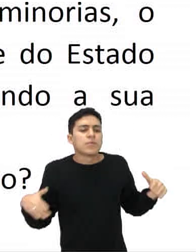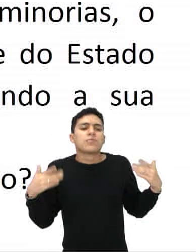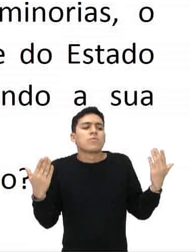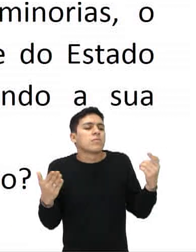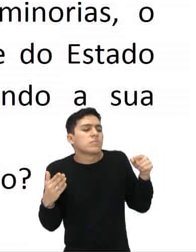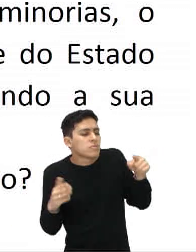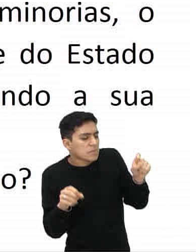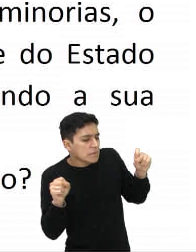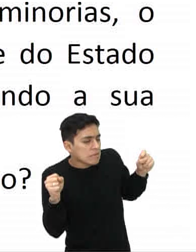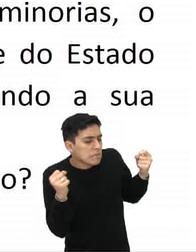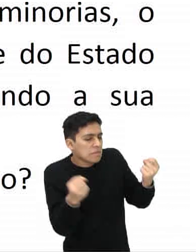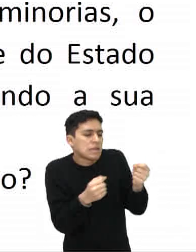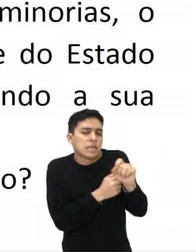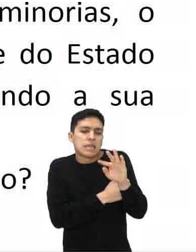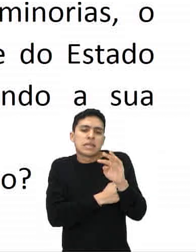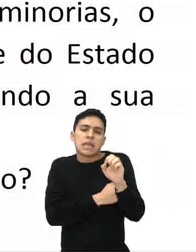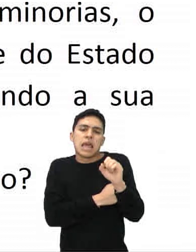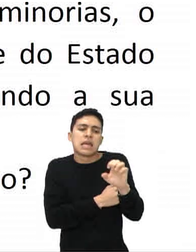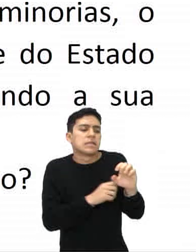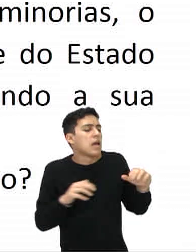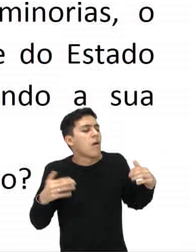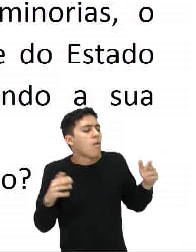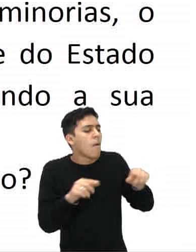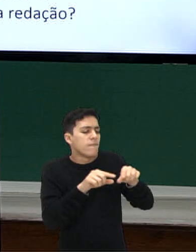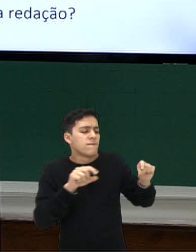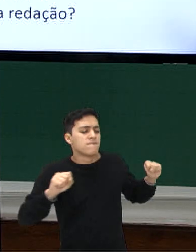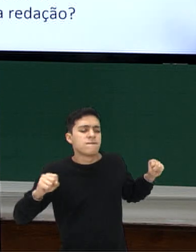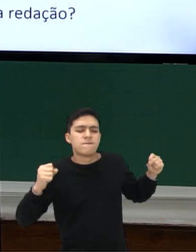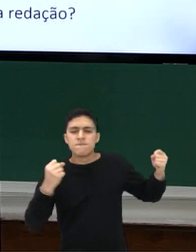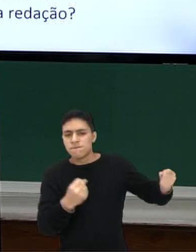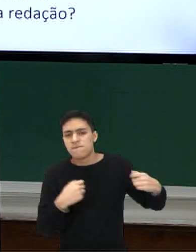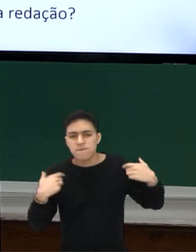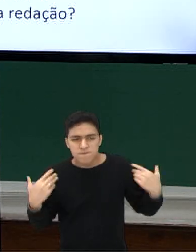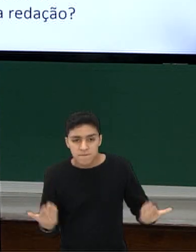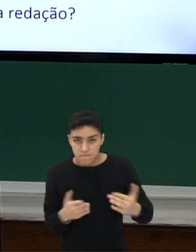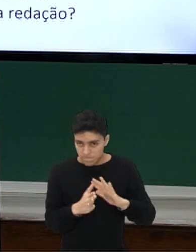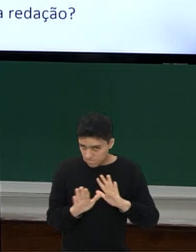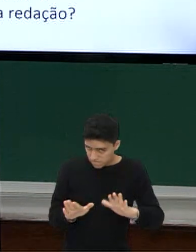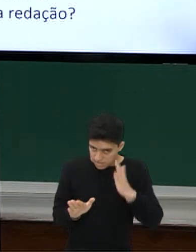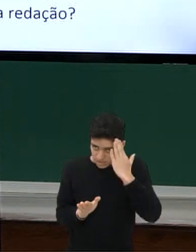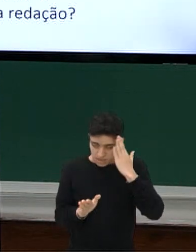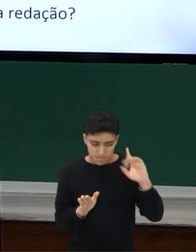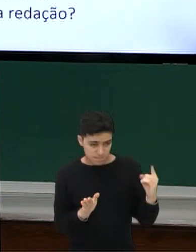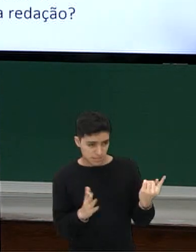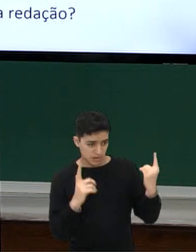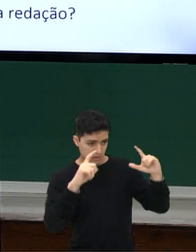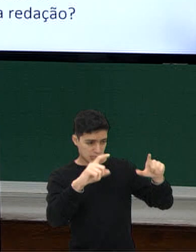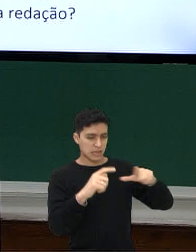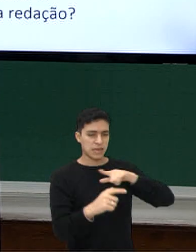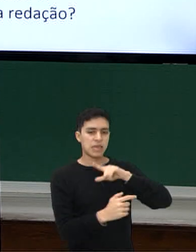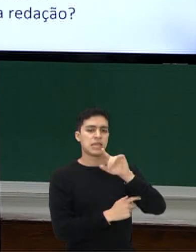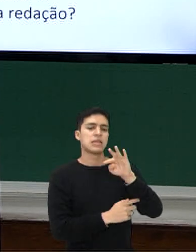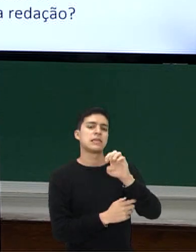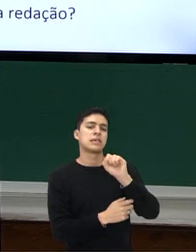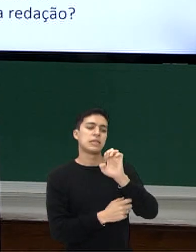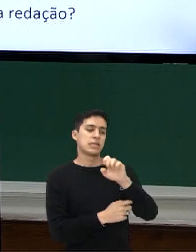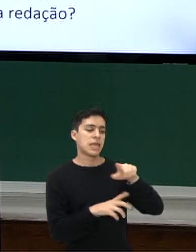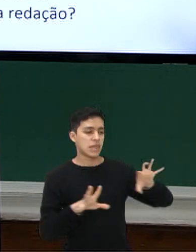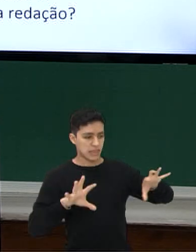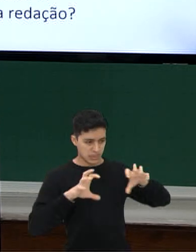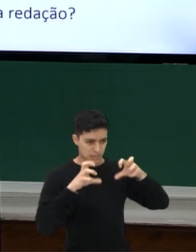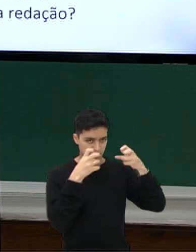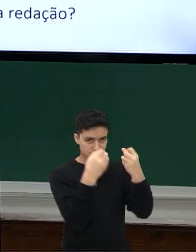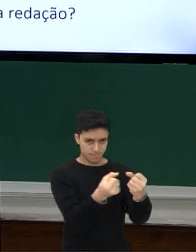tese defendida nessa redação? Então, a gente já sabe que o primeiro parágrafo ele tem a tese, a